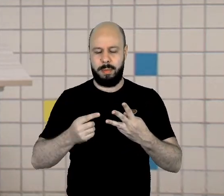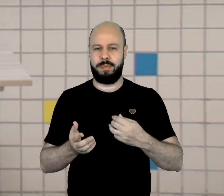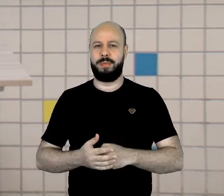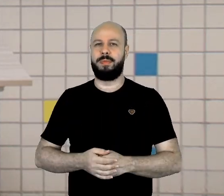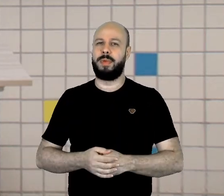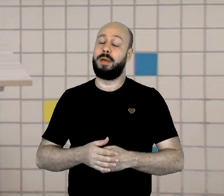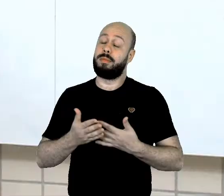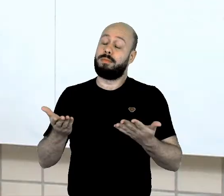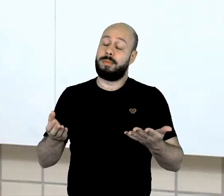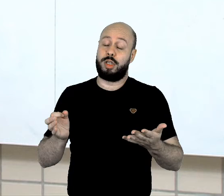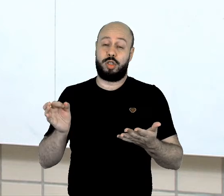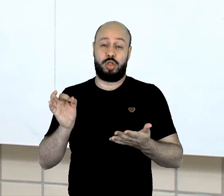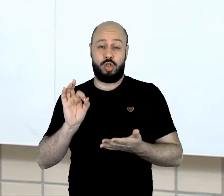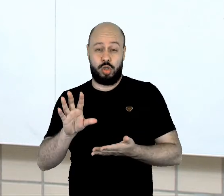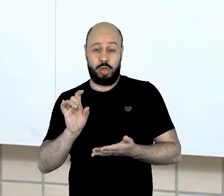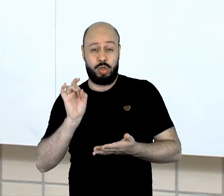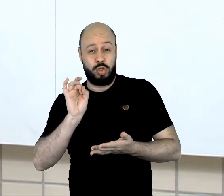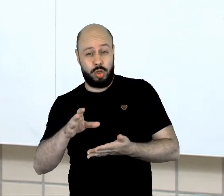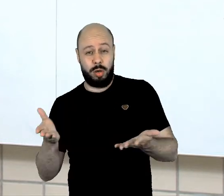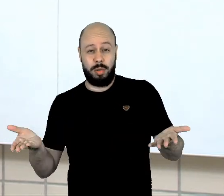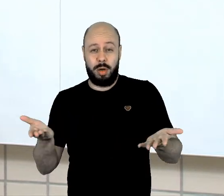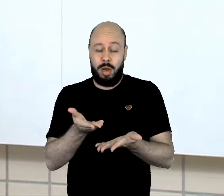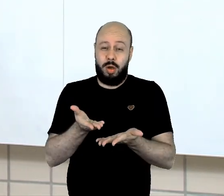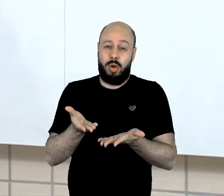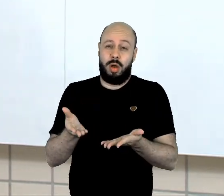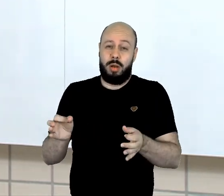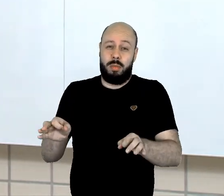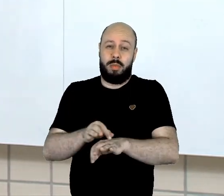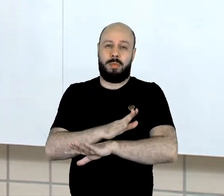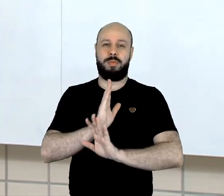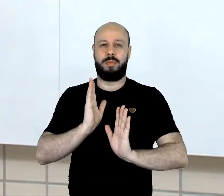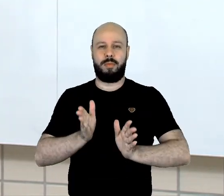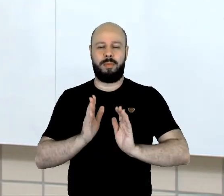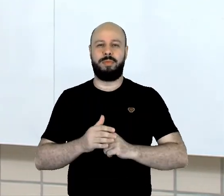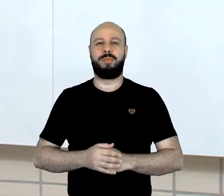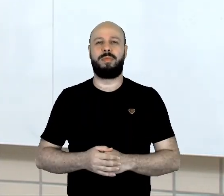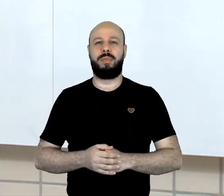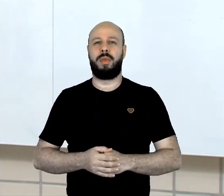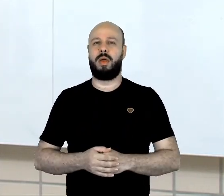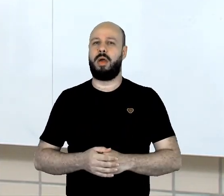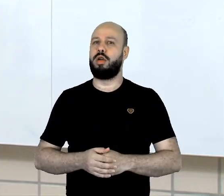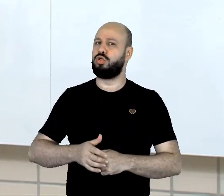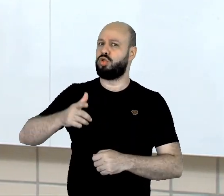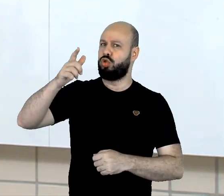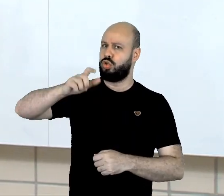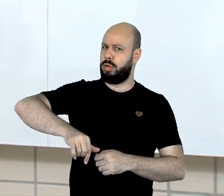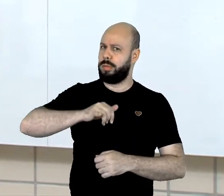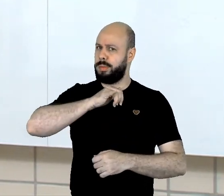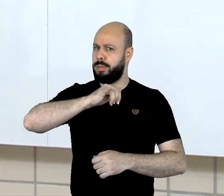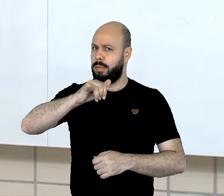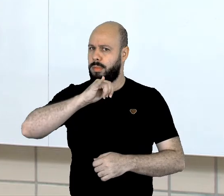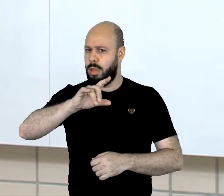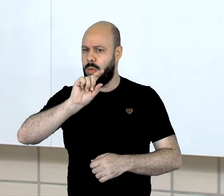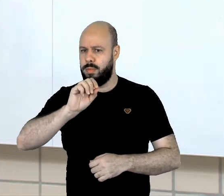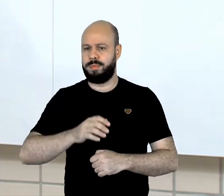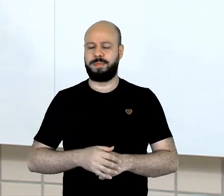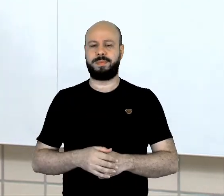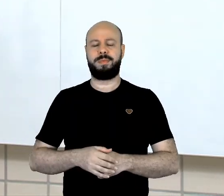isso. Nossa aula se encerra aqui. Vou reforçar mais uma vez com vocês